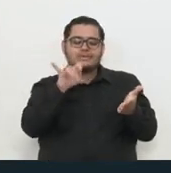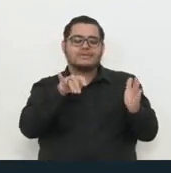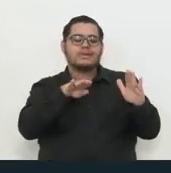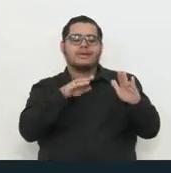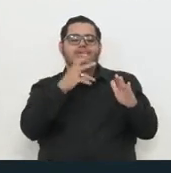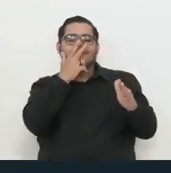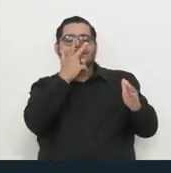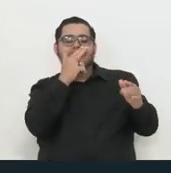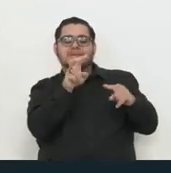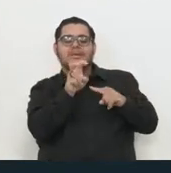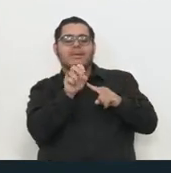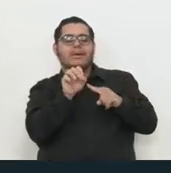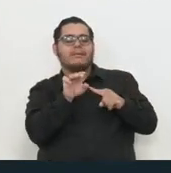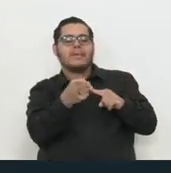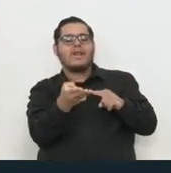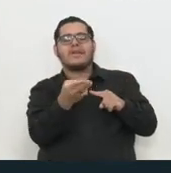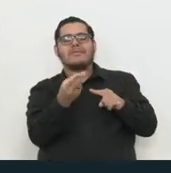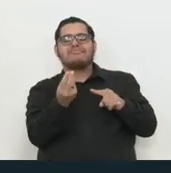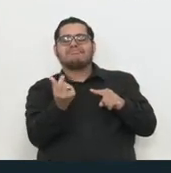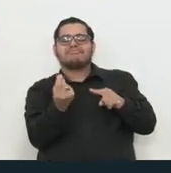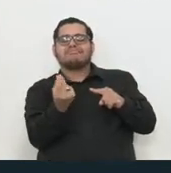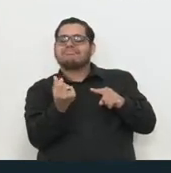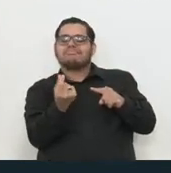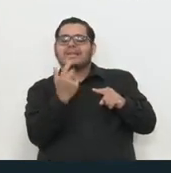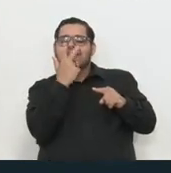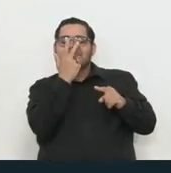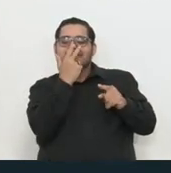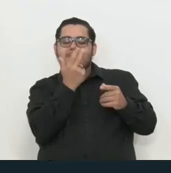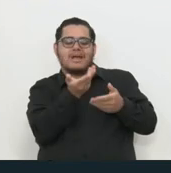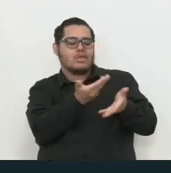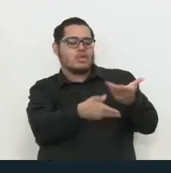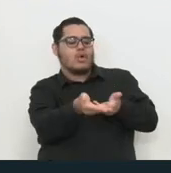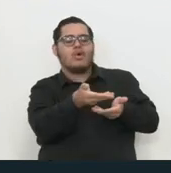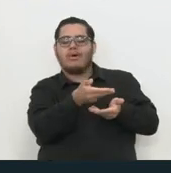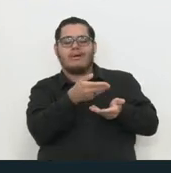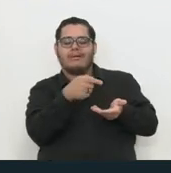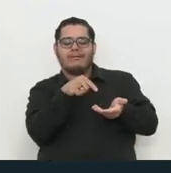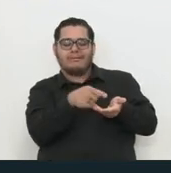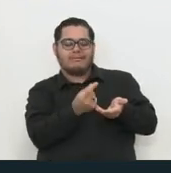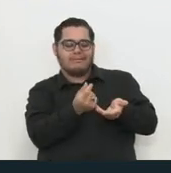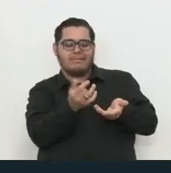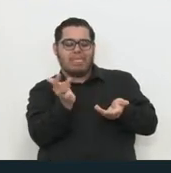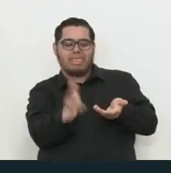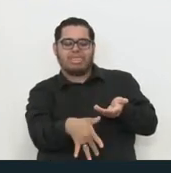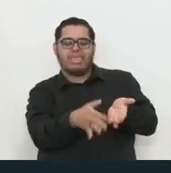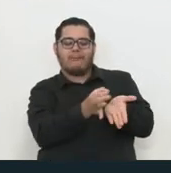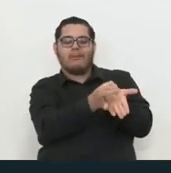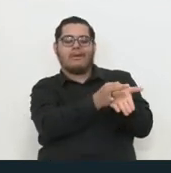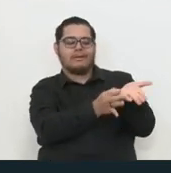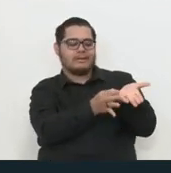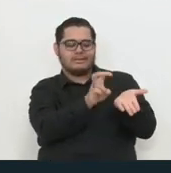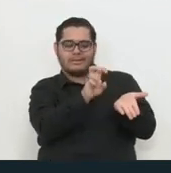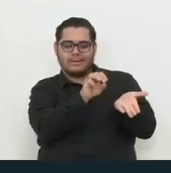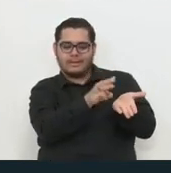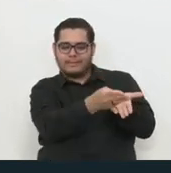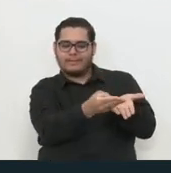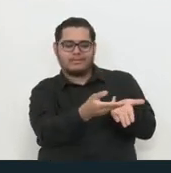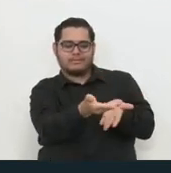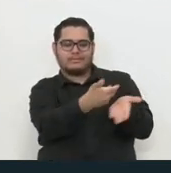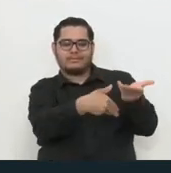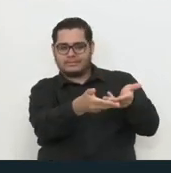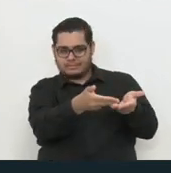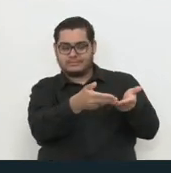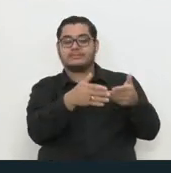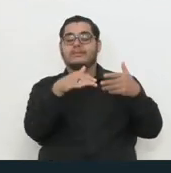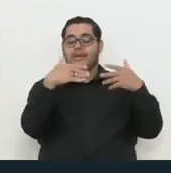se fosse pinga no boteco Então realmente a zeladoria do município